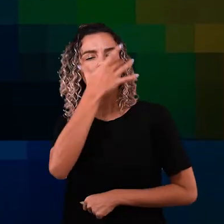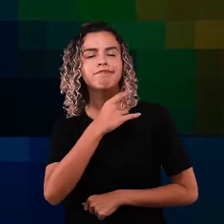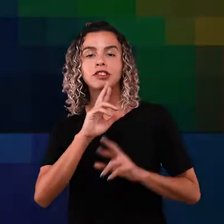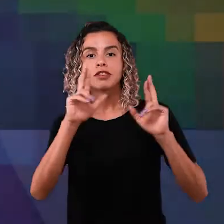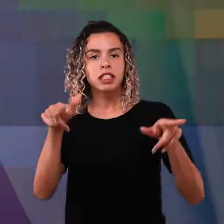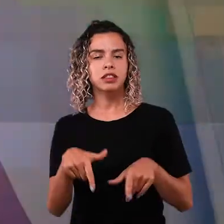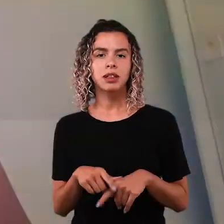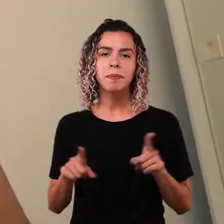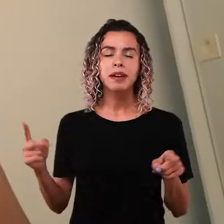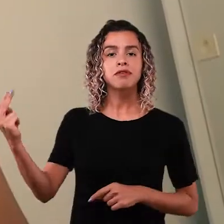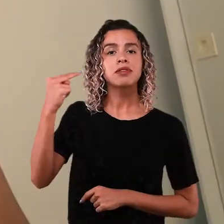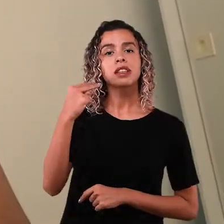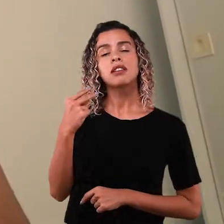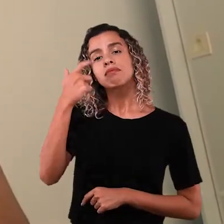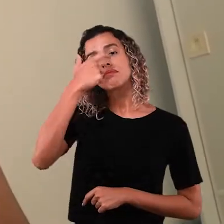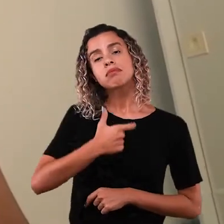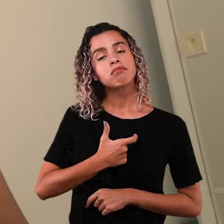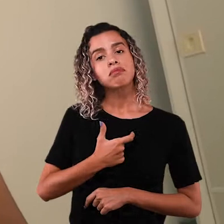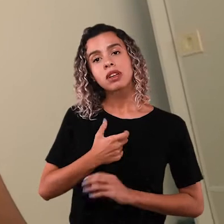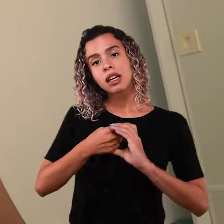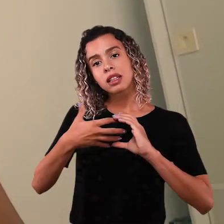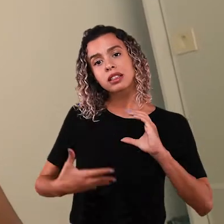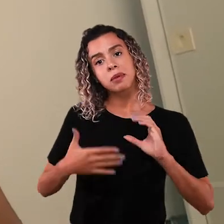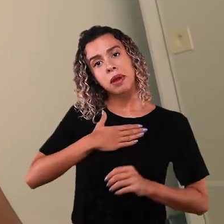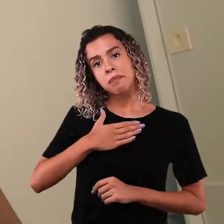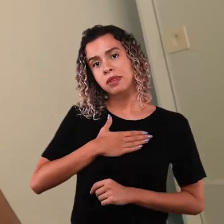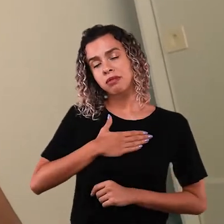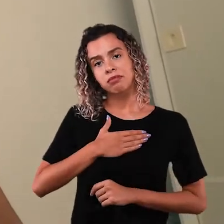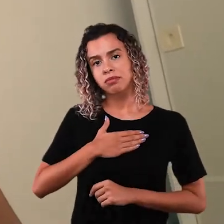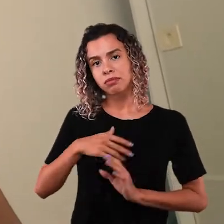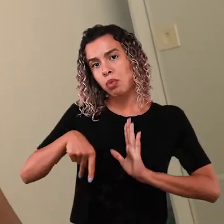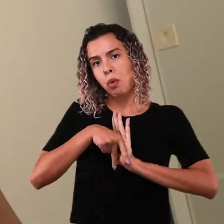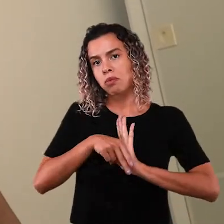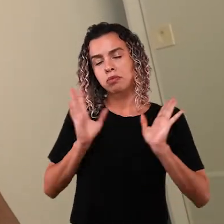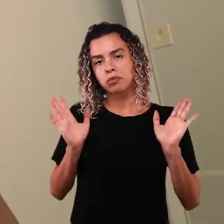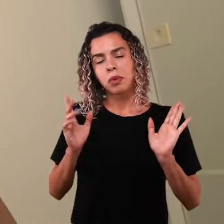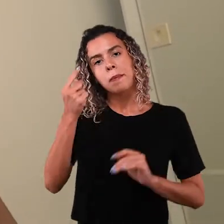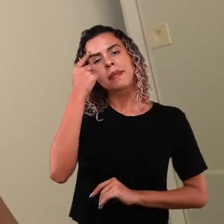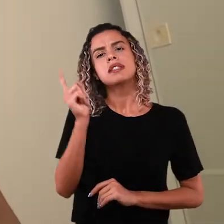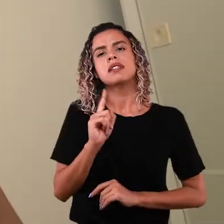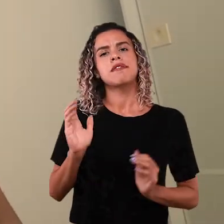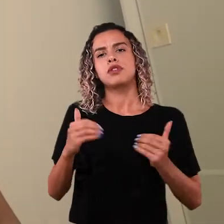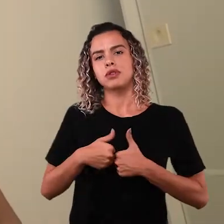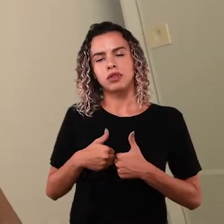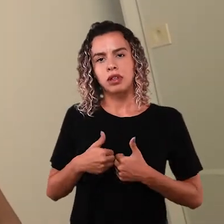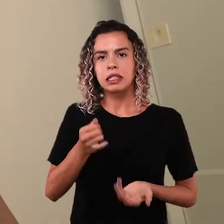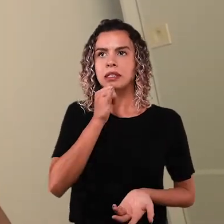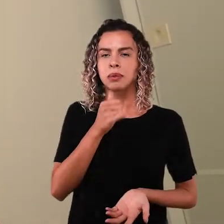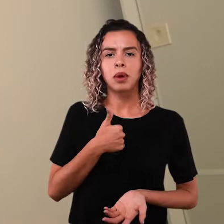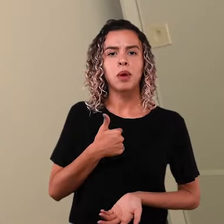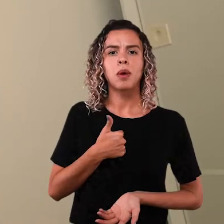diferente, tudo. Fotos da infância. Mas eles viam isso como uma característica à parte minha. Então eu tinha alguns